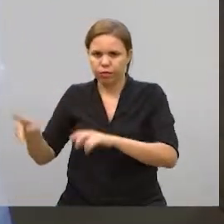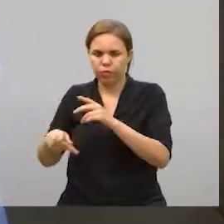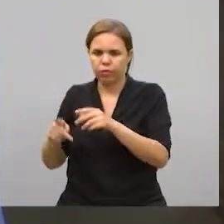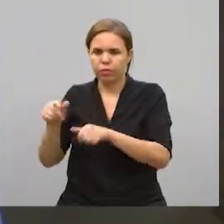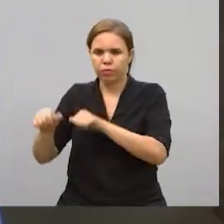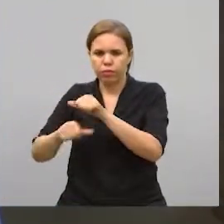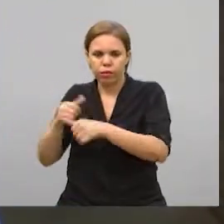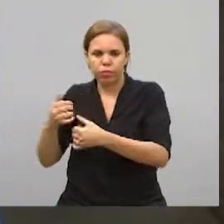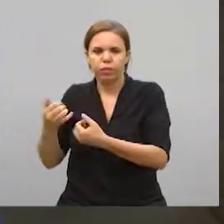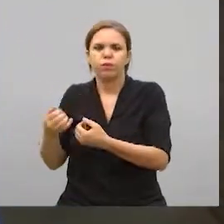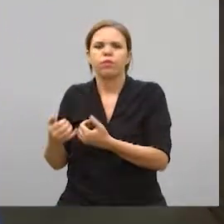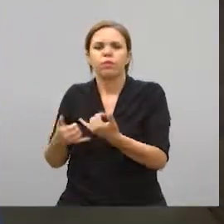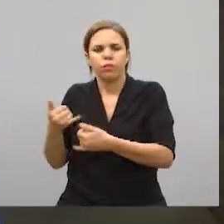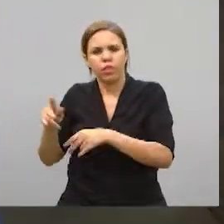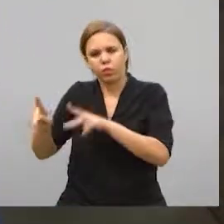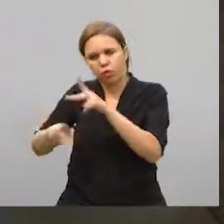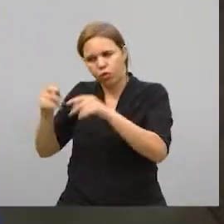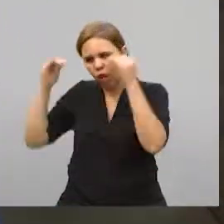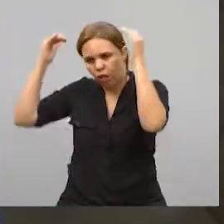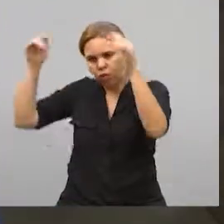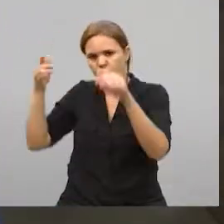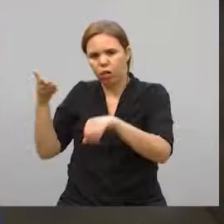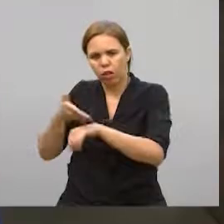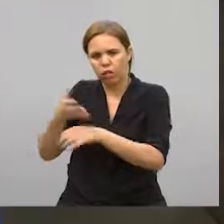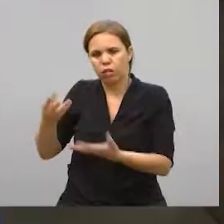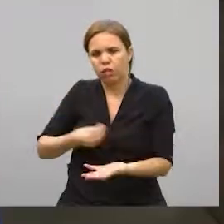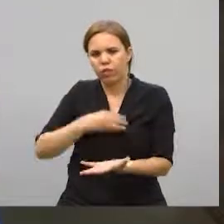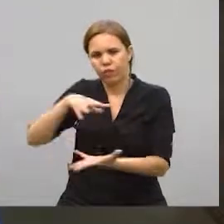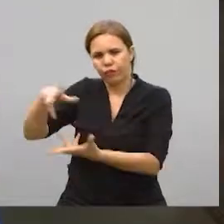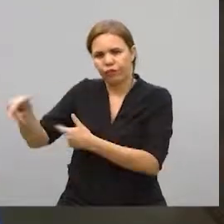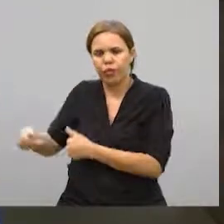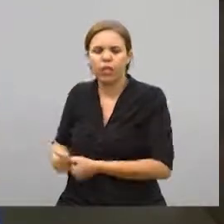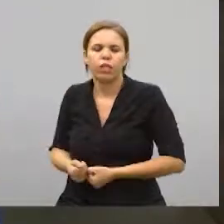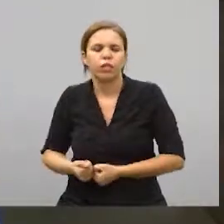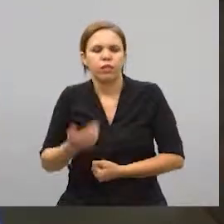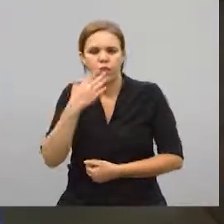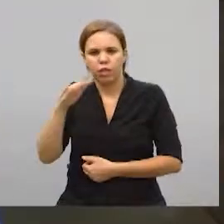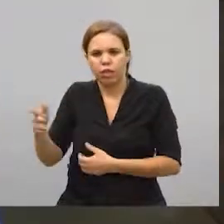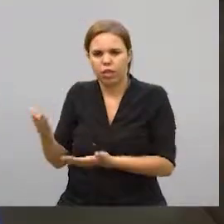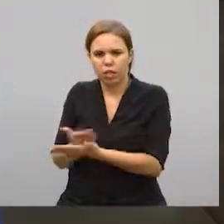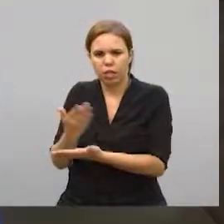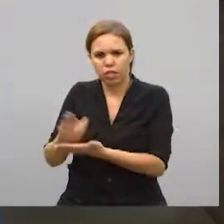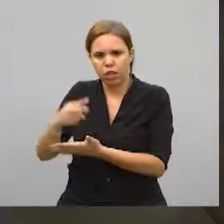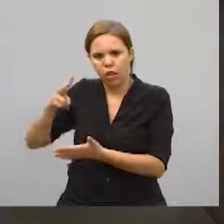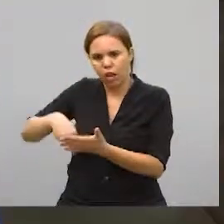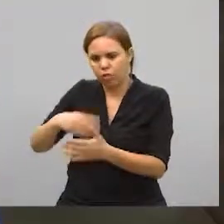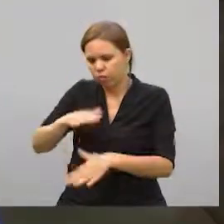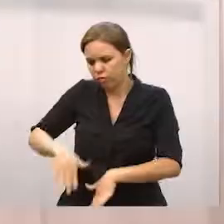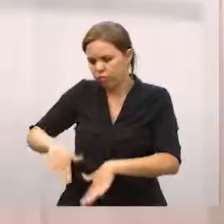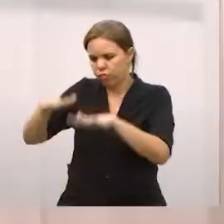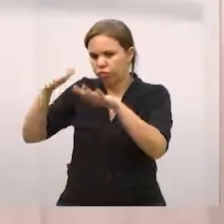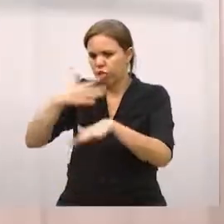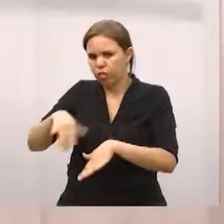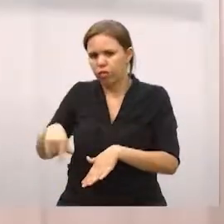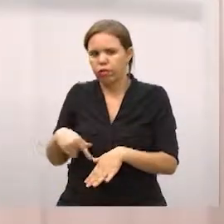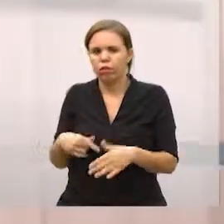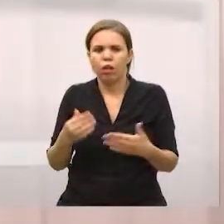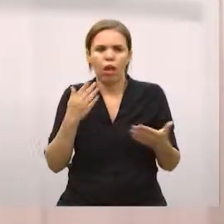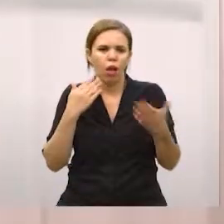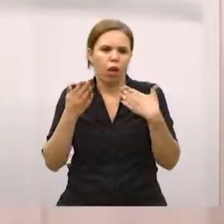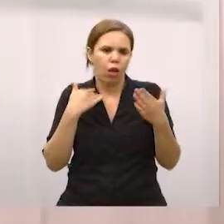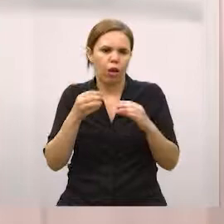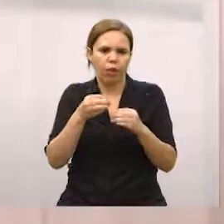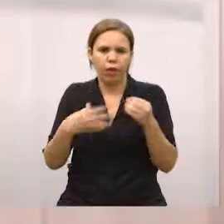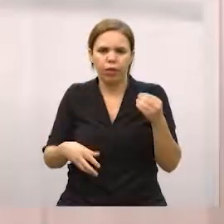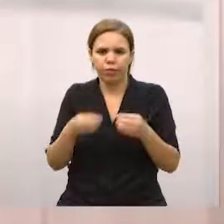adulto entra no universo da criança através da leitura dos livros dedicados à infância. O Conversa de Quintal nasceu